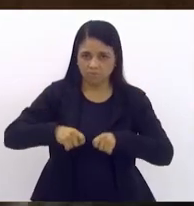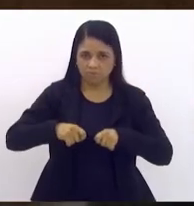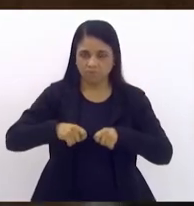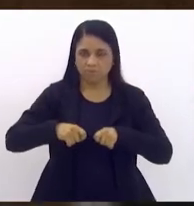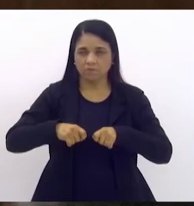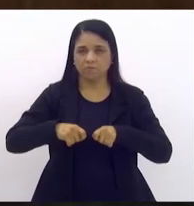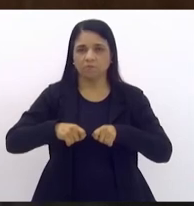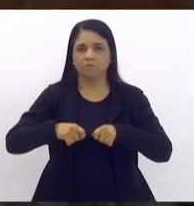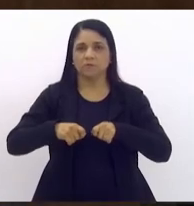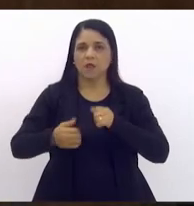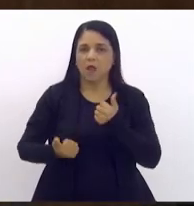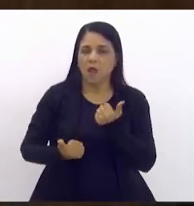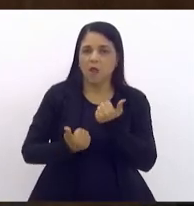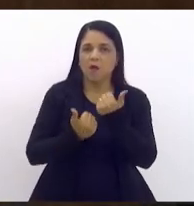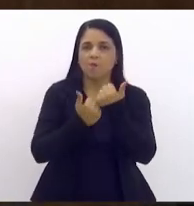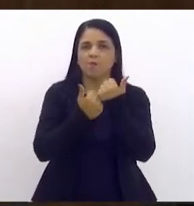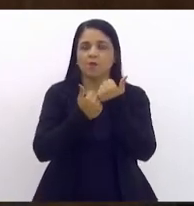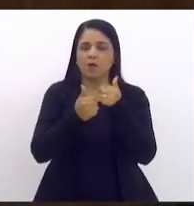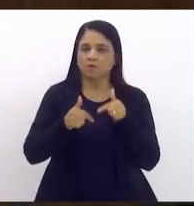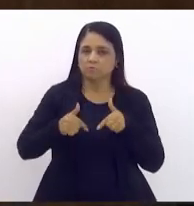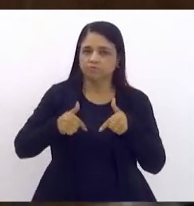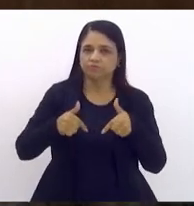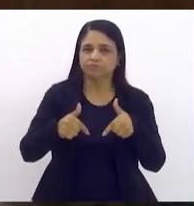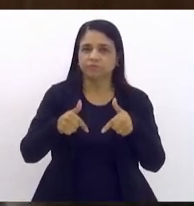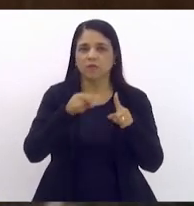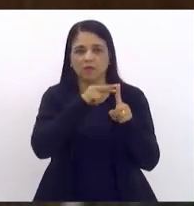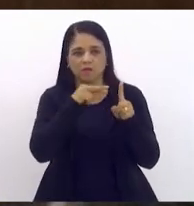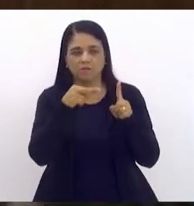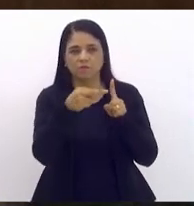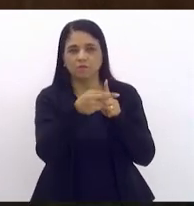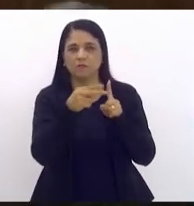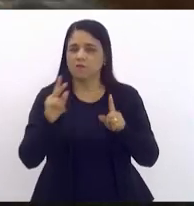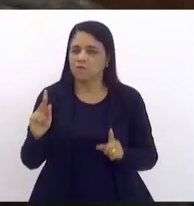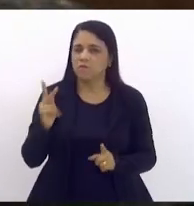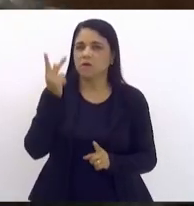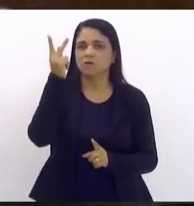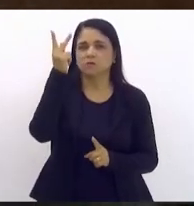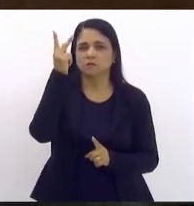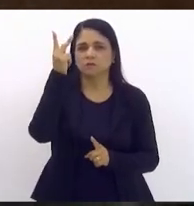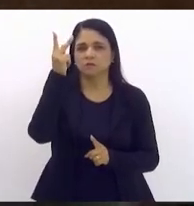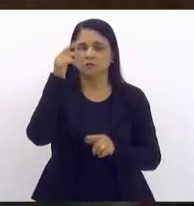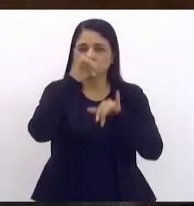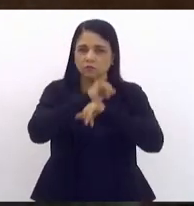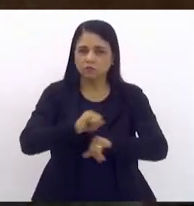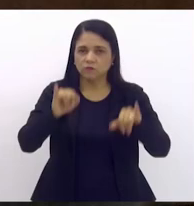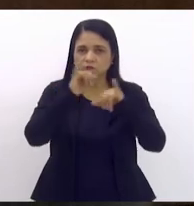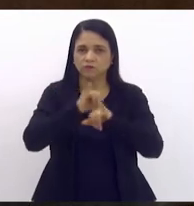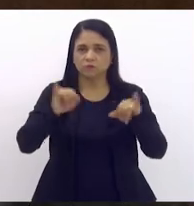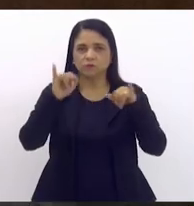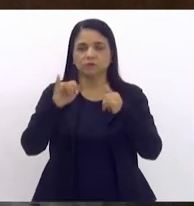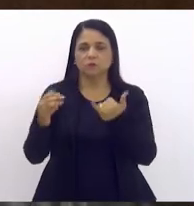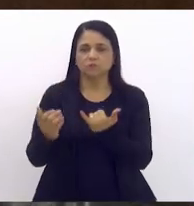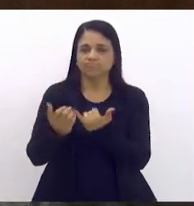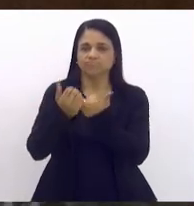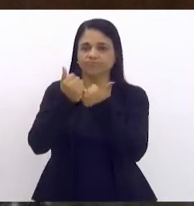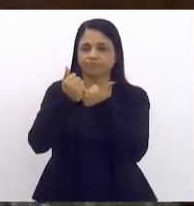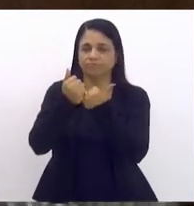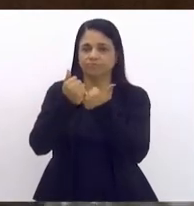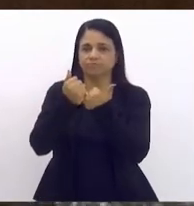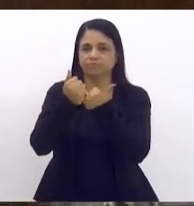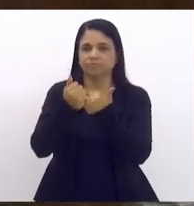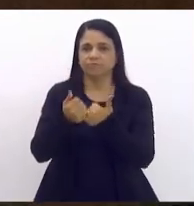deverá, apoiar as iniciativas que visem a valorização e divulgação deste bem imaterial do Estado do Rio de